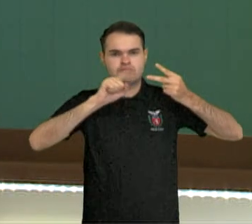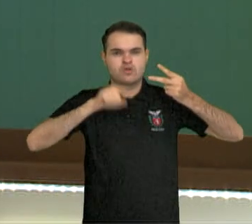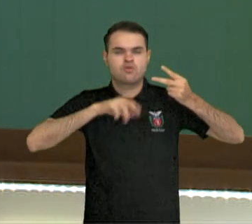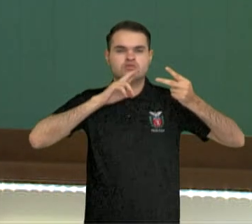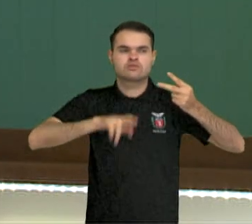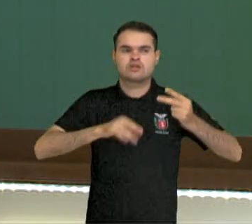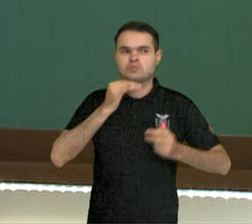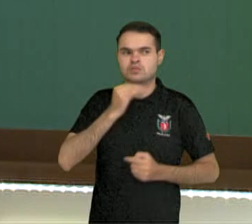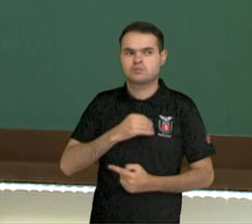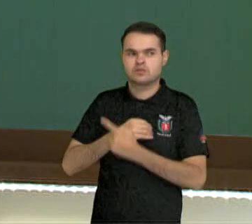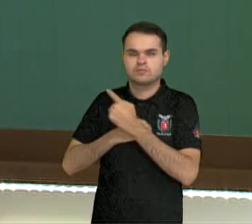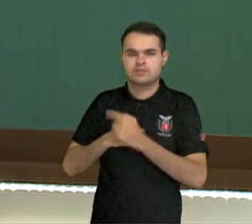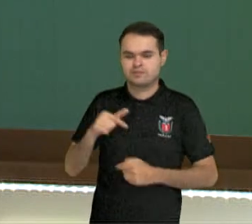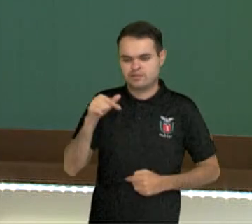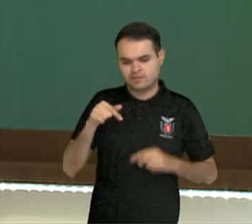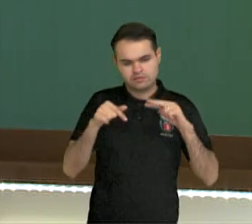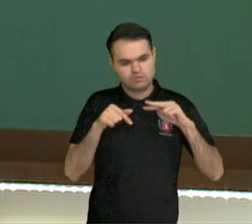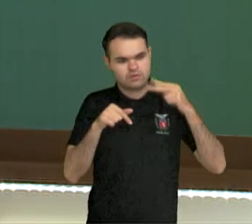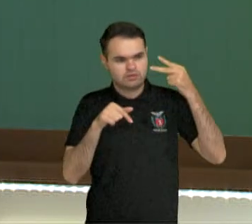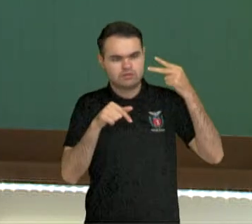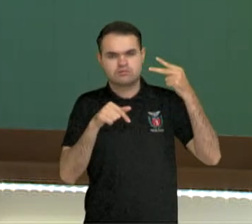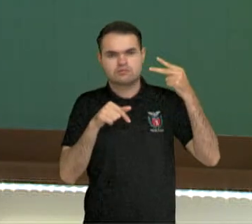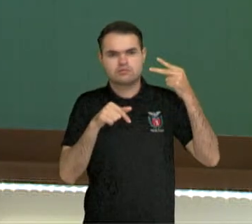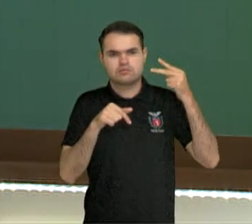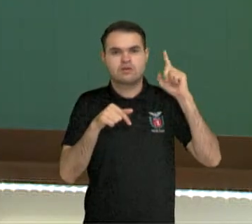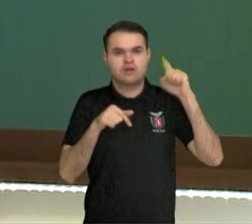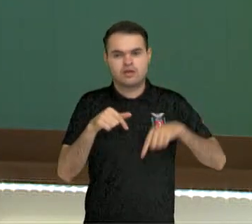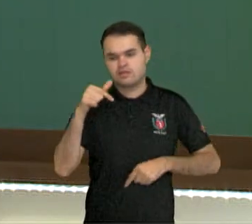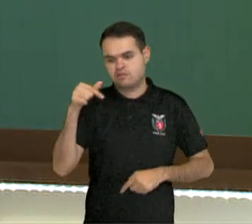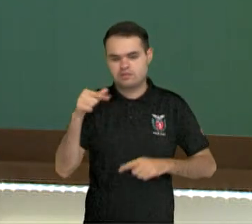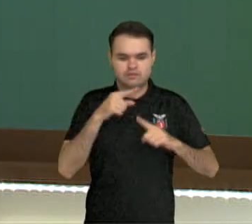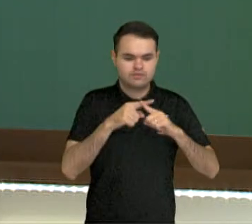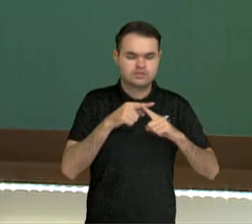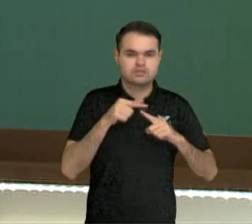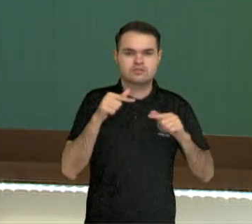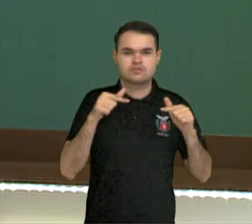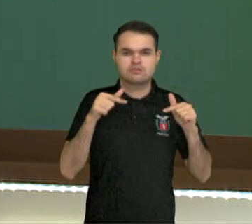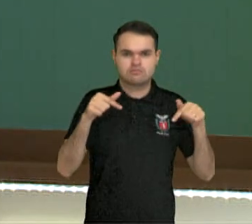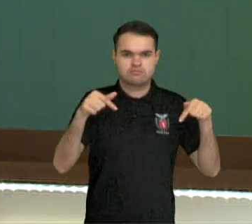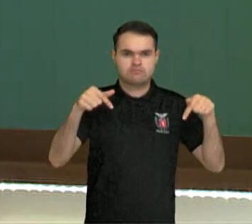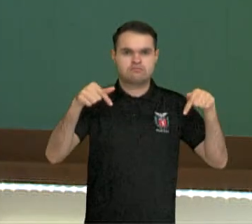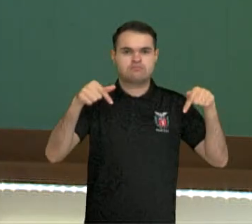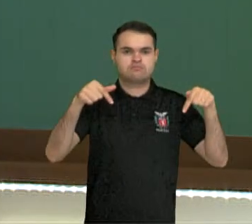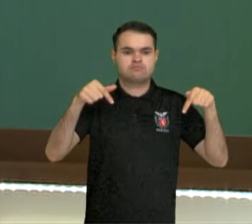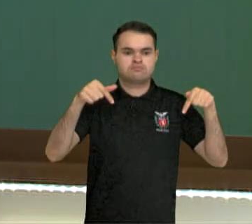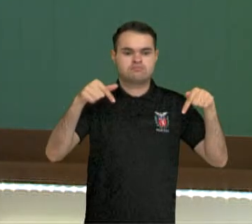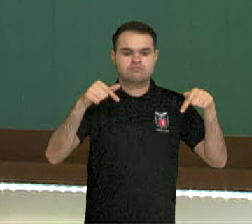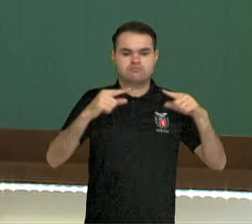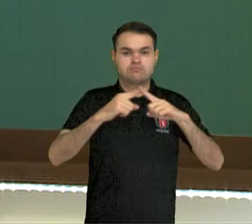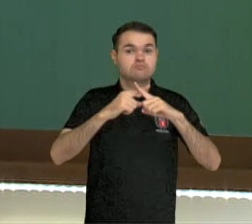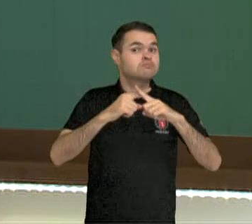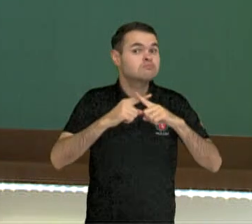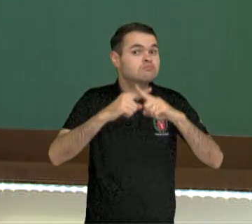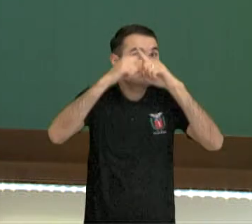exemplo aqui, ó. 7 ao quadrado é 7 vezes 7, portanto tabela do 7?